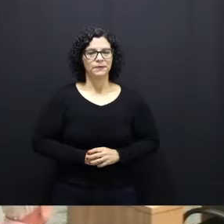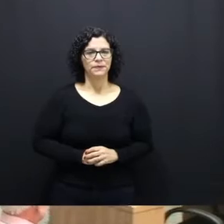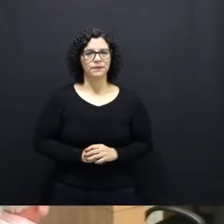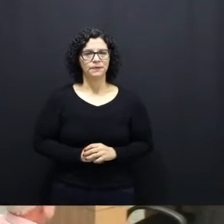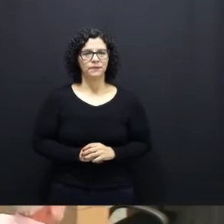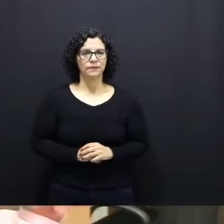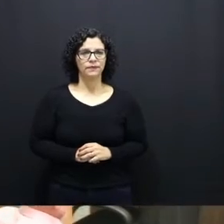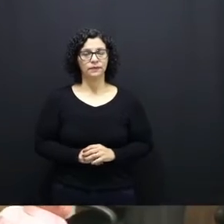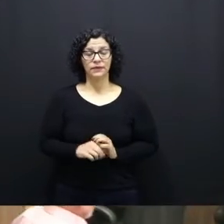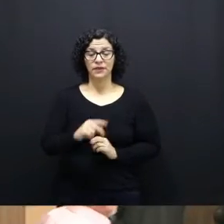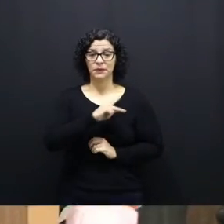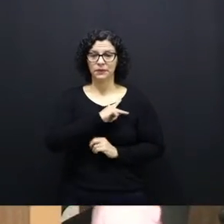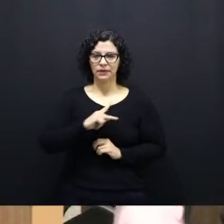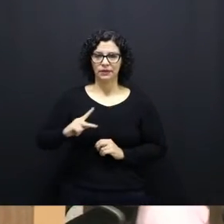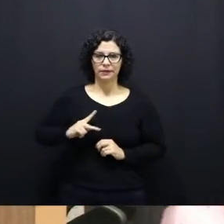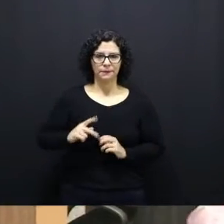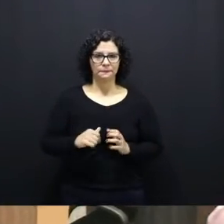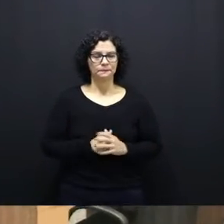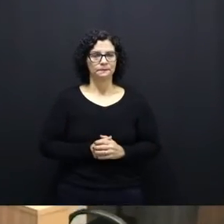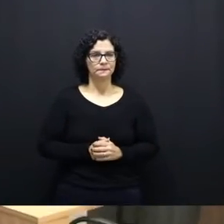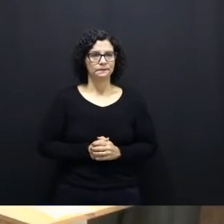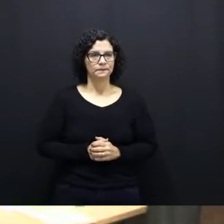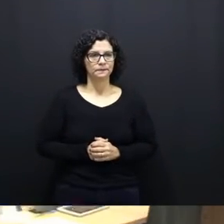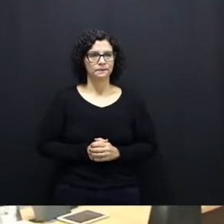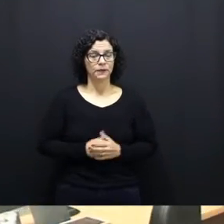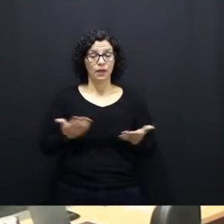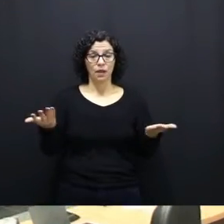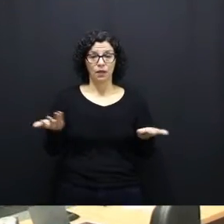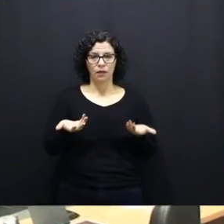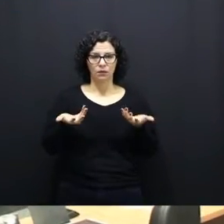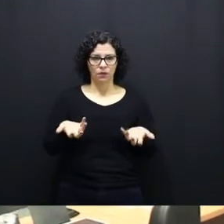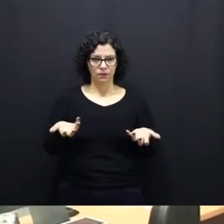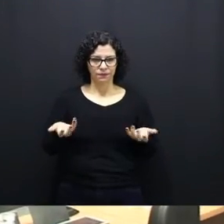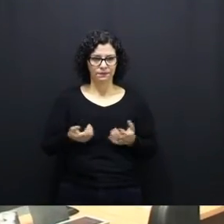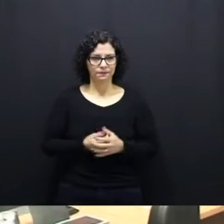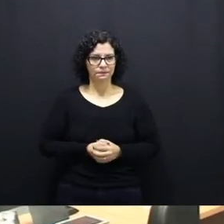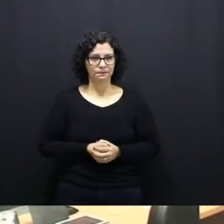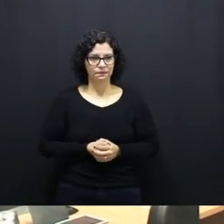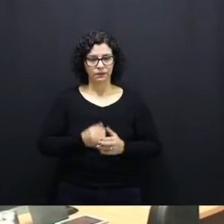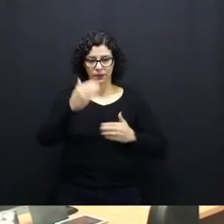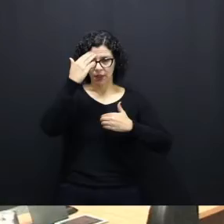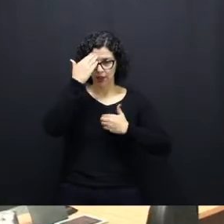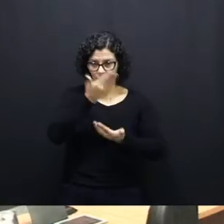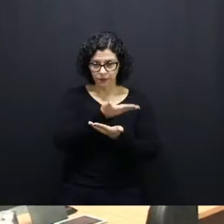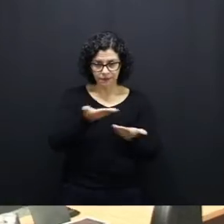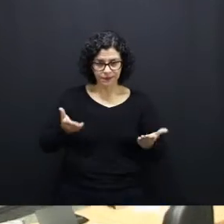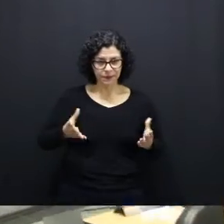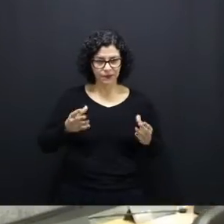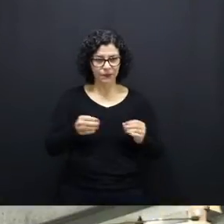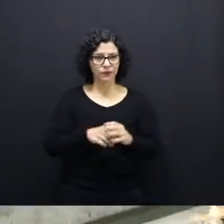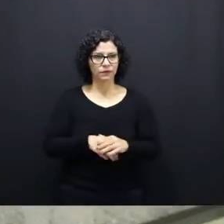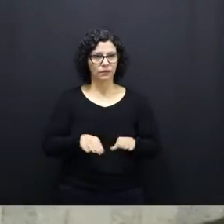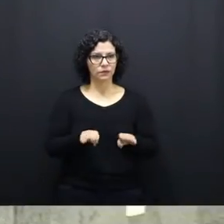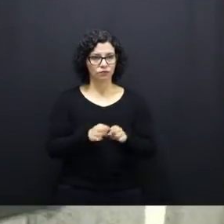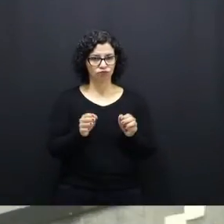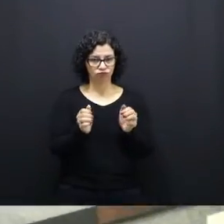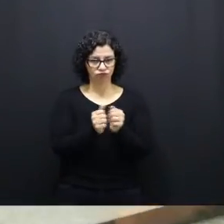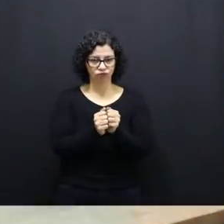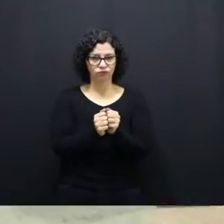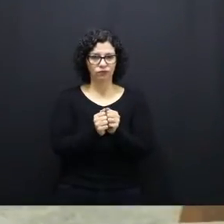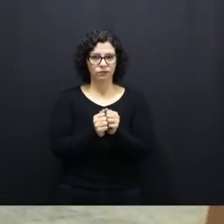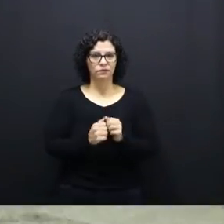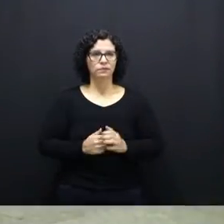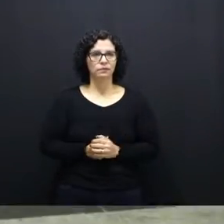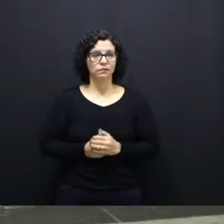senhor presidente quero primeiramente agradecer a todos aqui que vieram junto